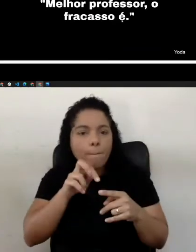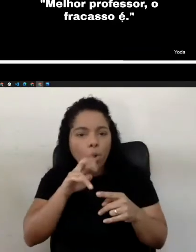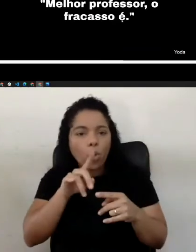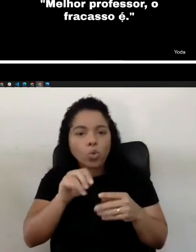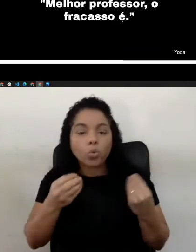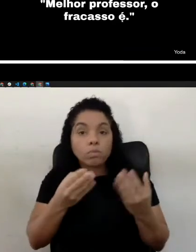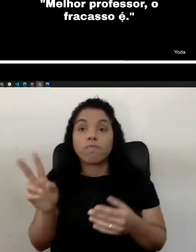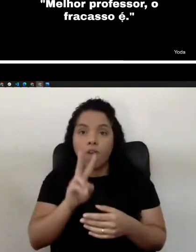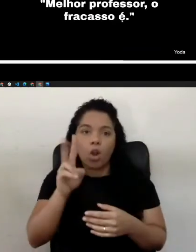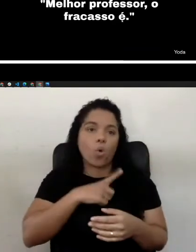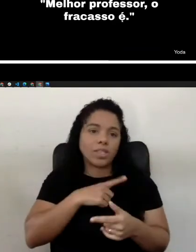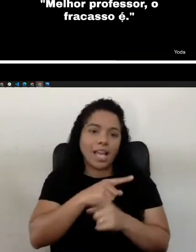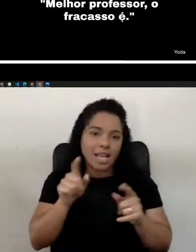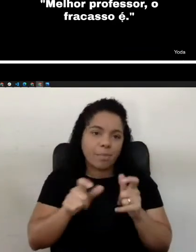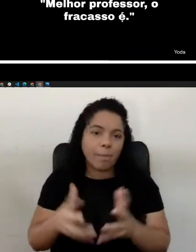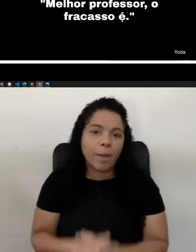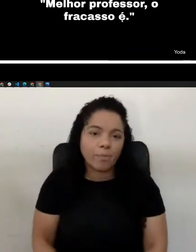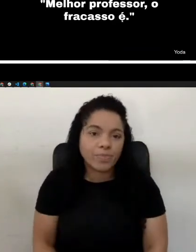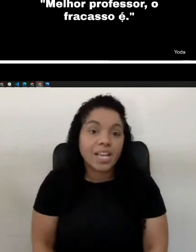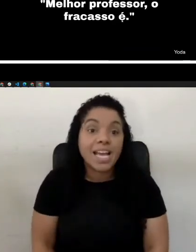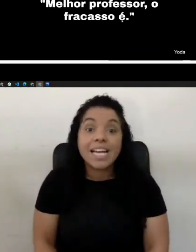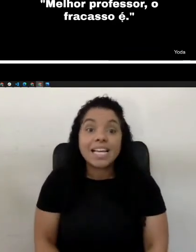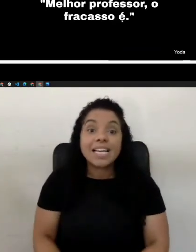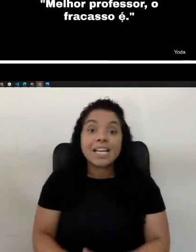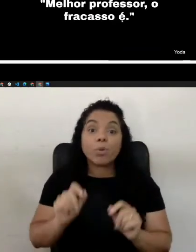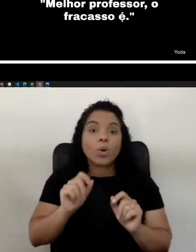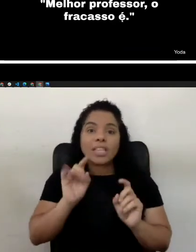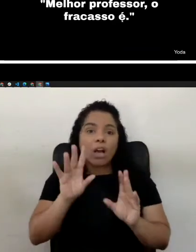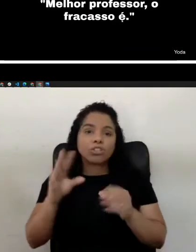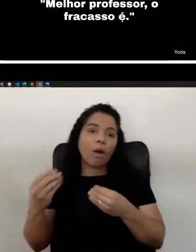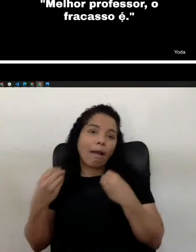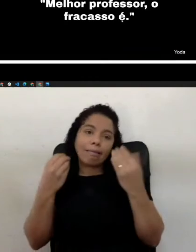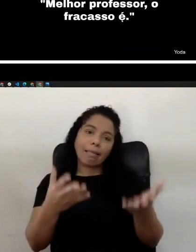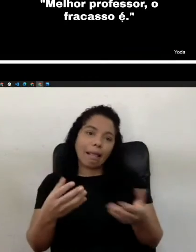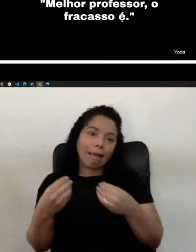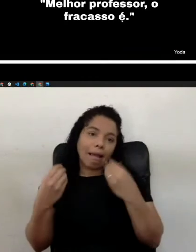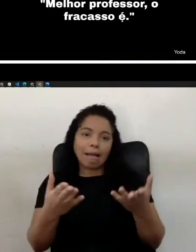para o papel. E não simplesmente ser um entregador de pastel.